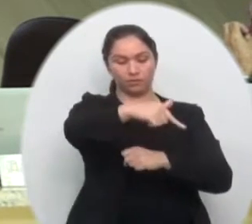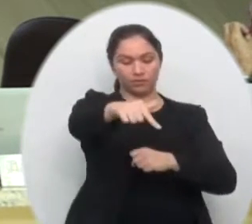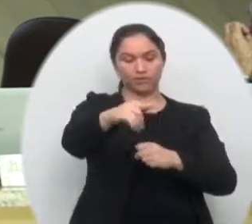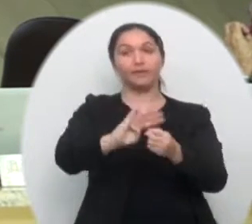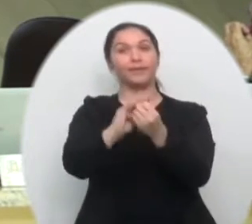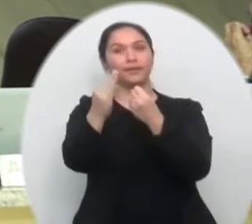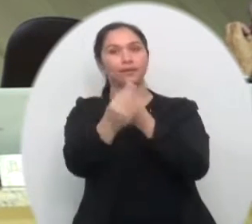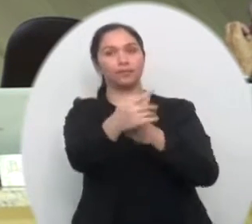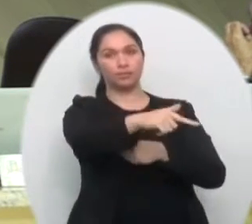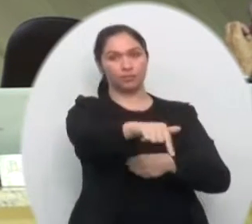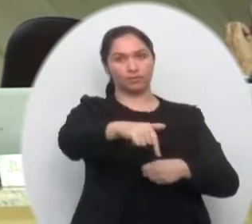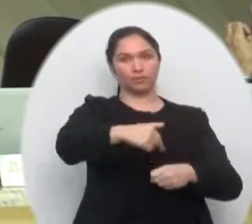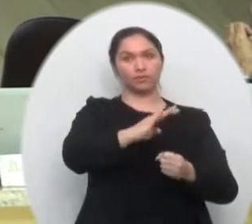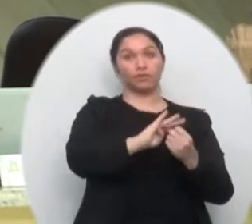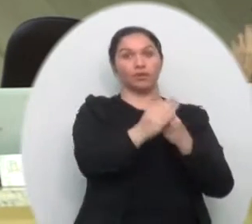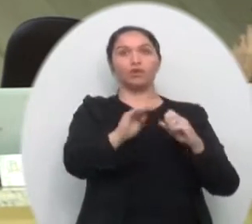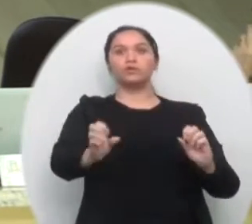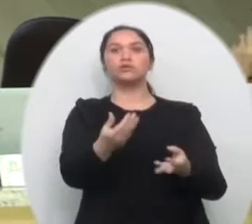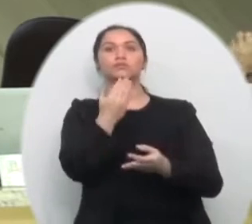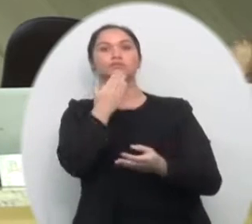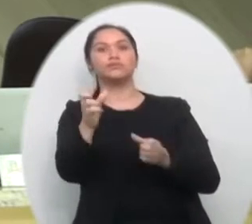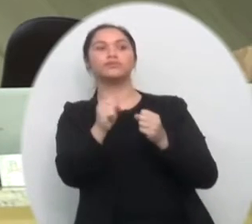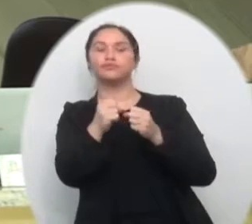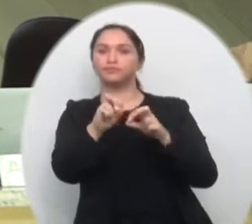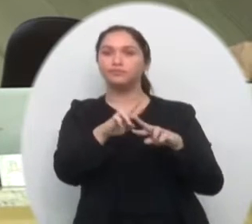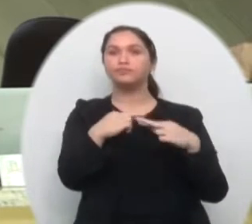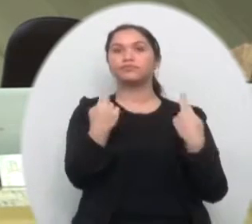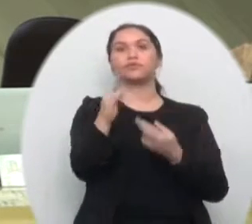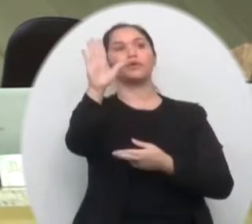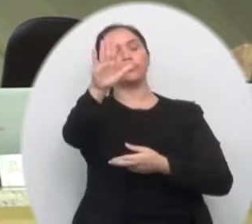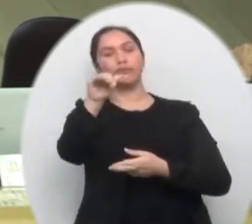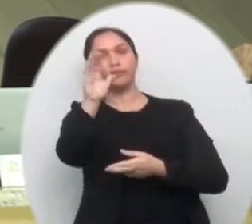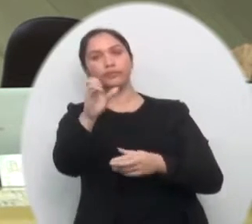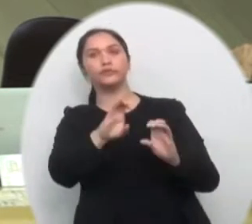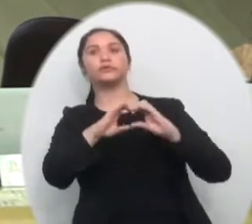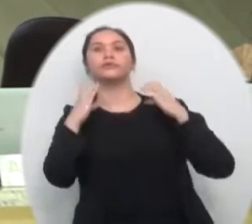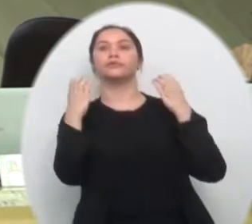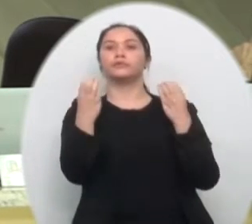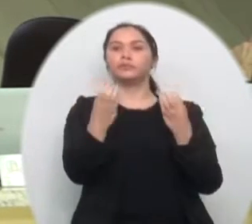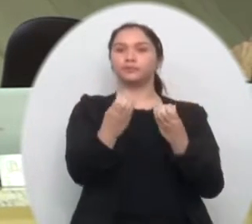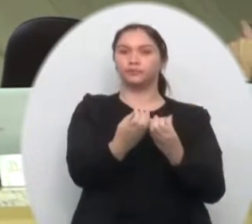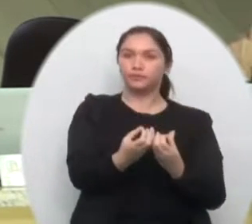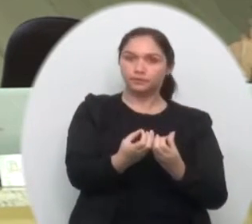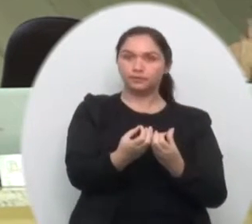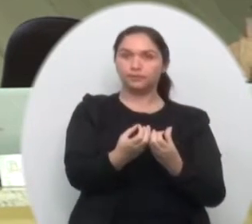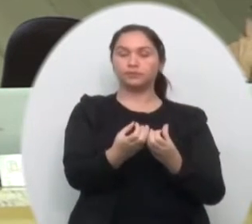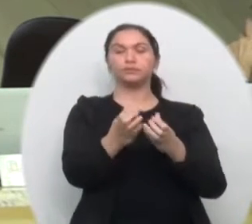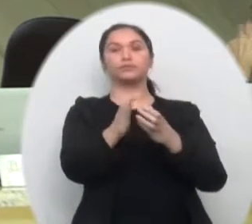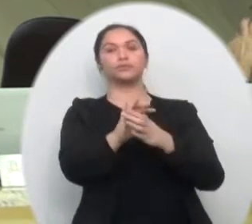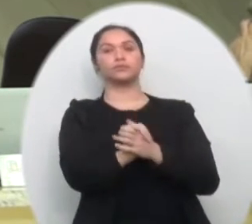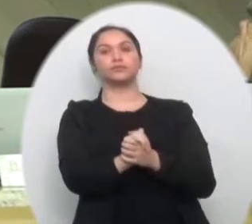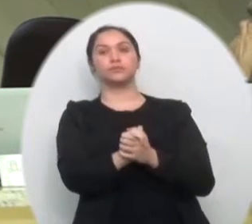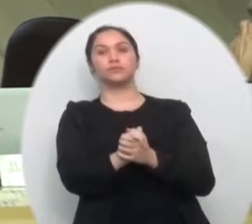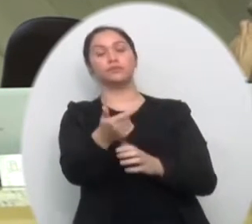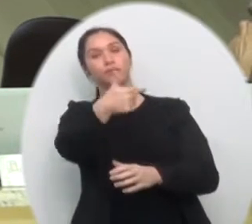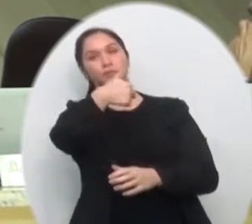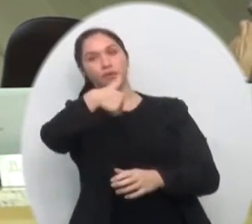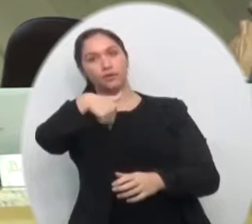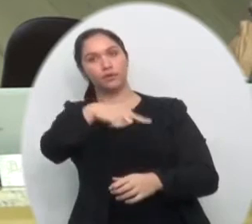se crie uma reunião, que chamem os moradores, ou os moradores chamem os vereadores, para que se